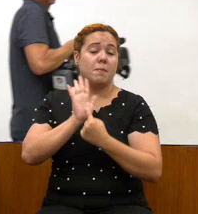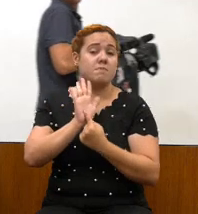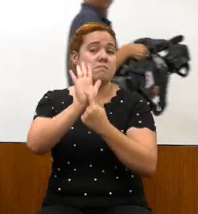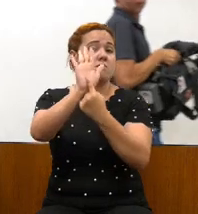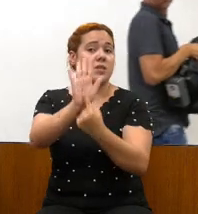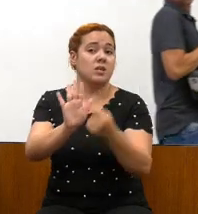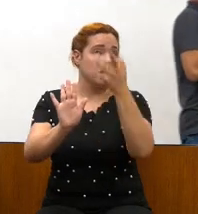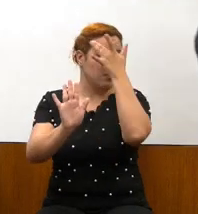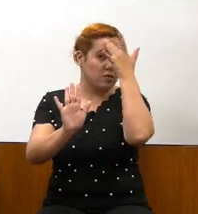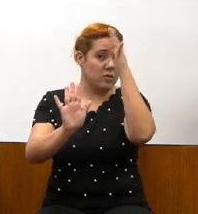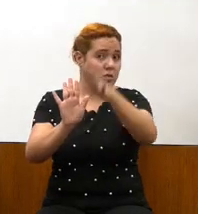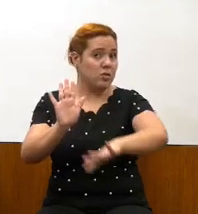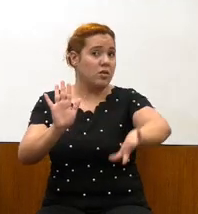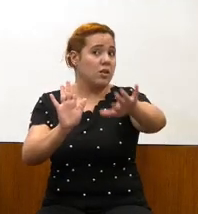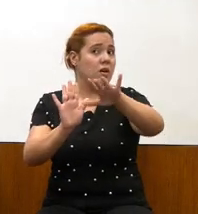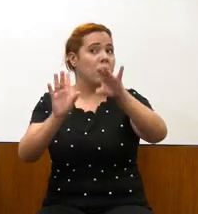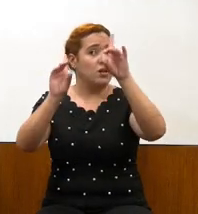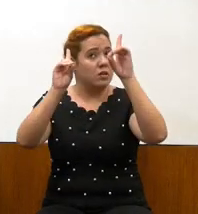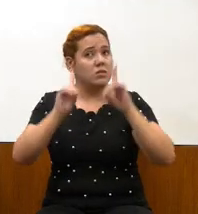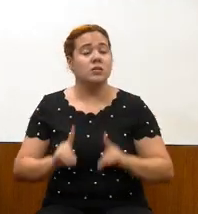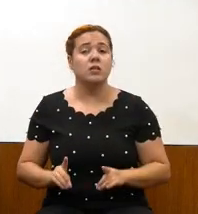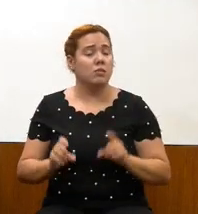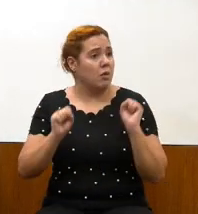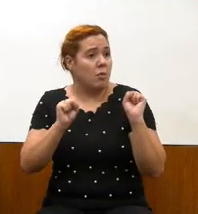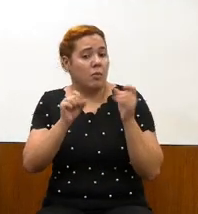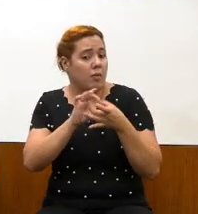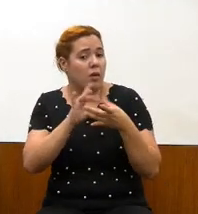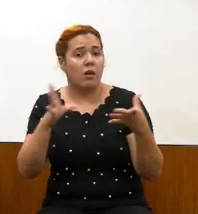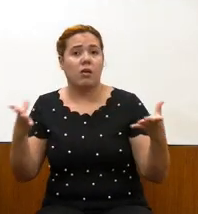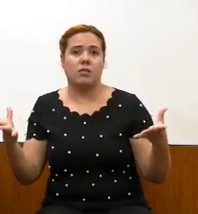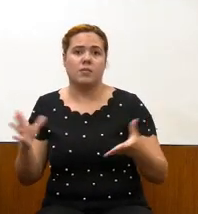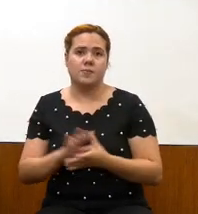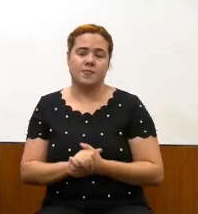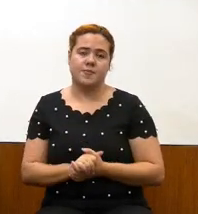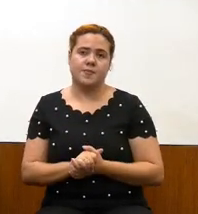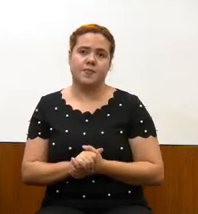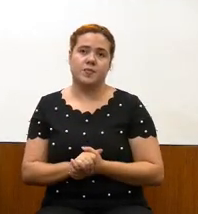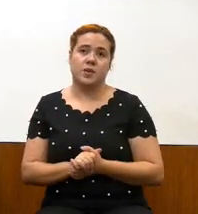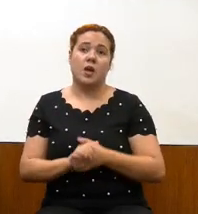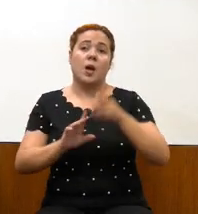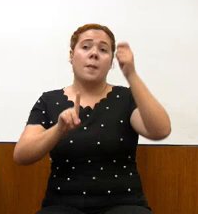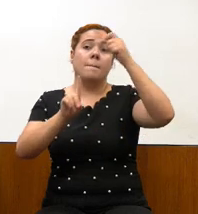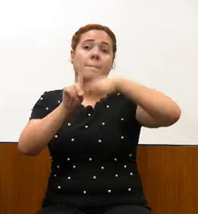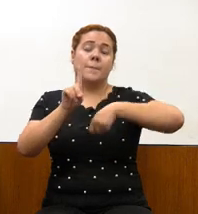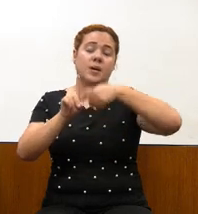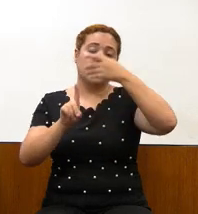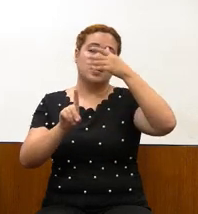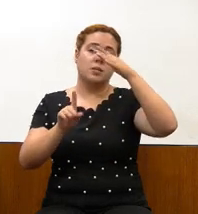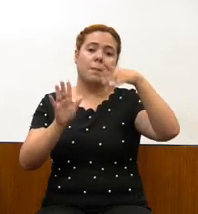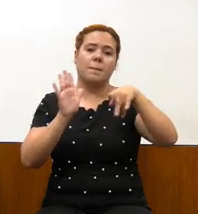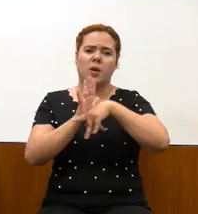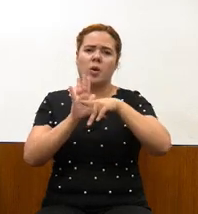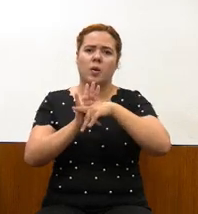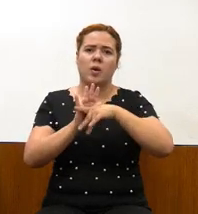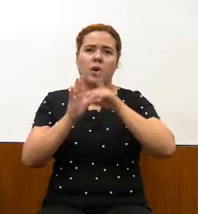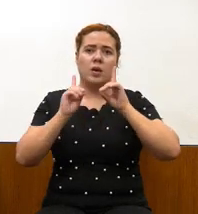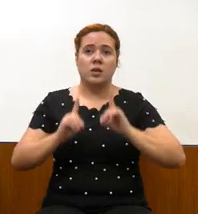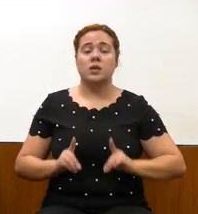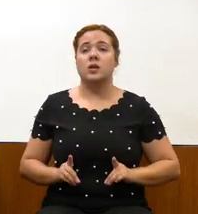com deficiência nas potencialidades, como elas são. Esse mês, a gente comemora o mês da pessoa com deficiência em